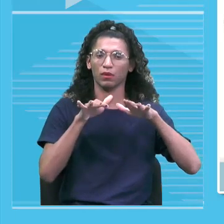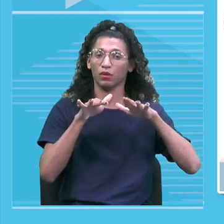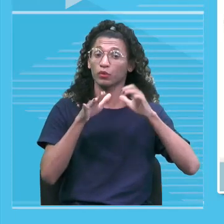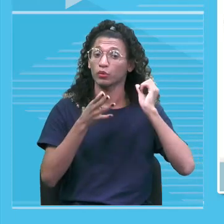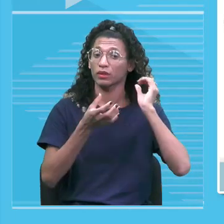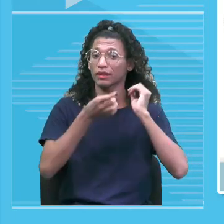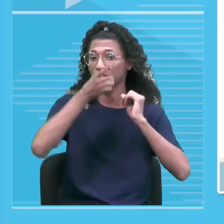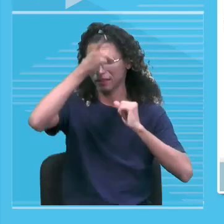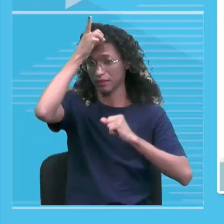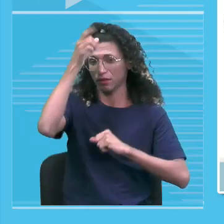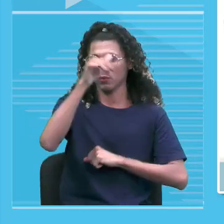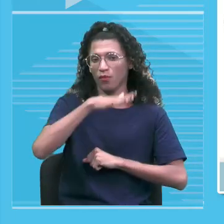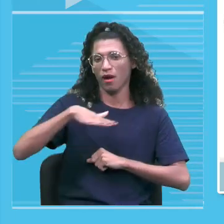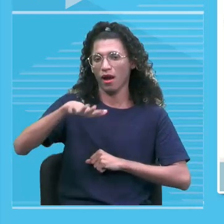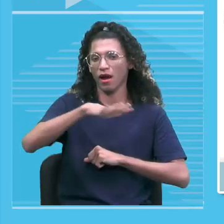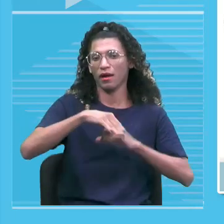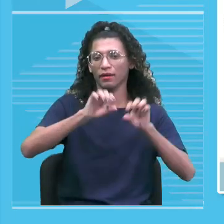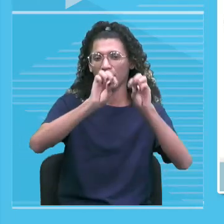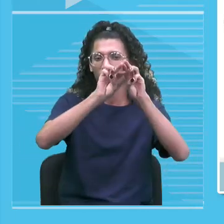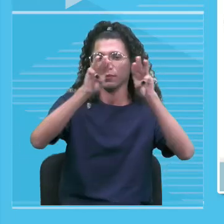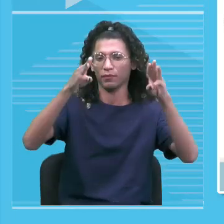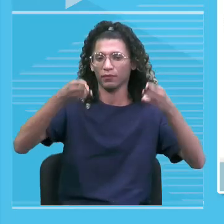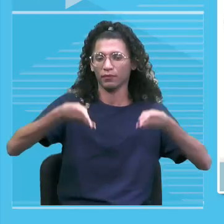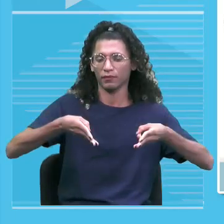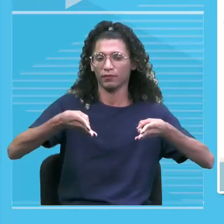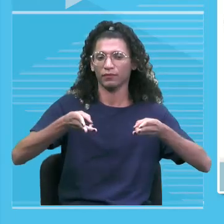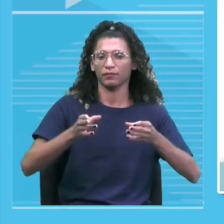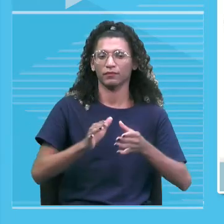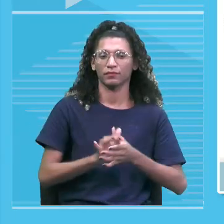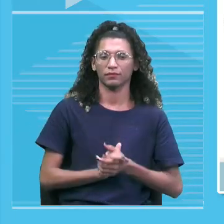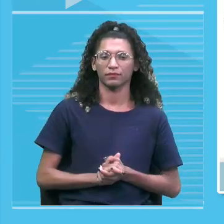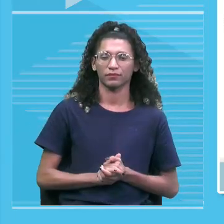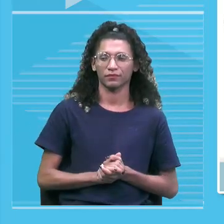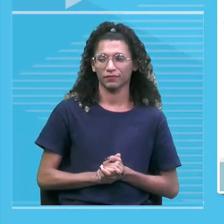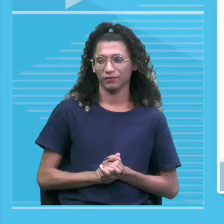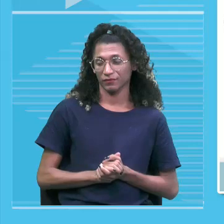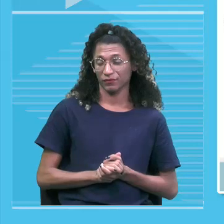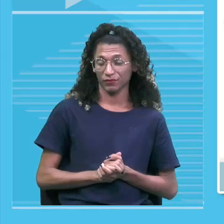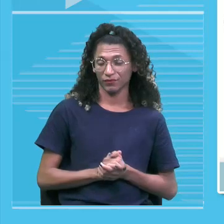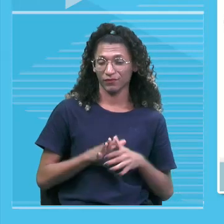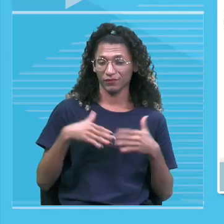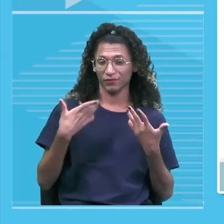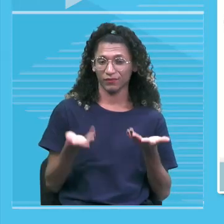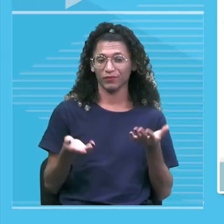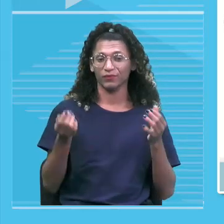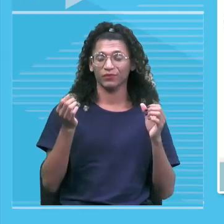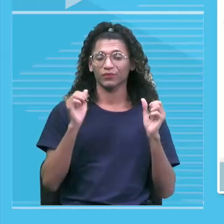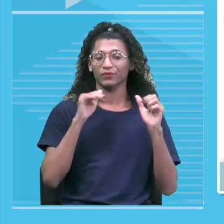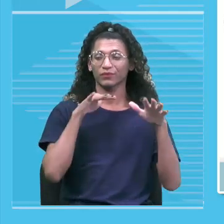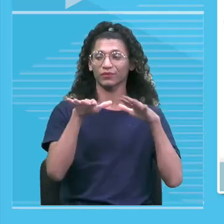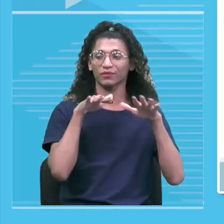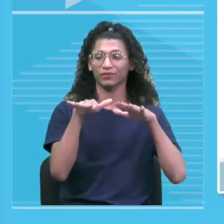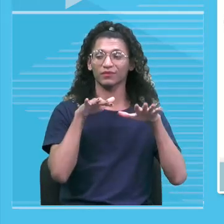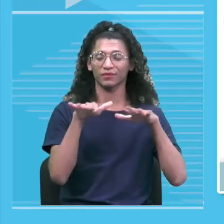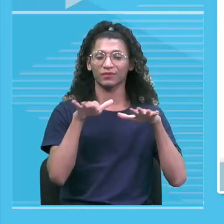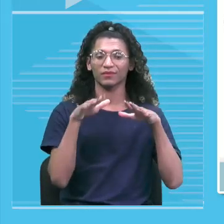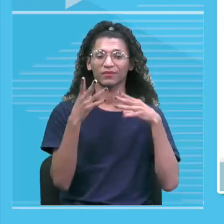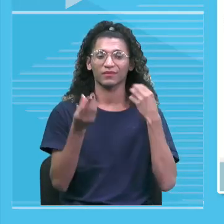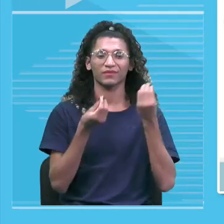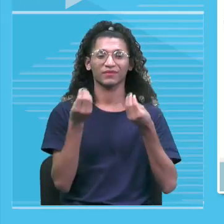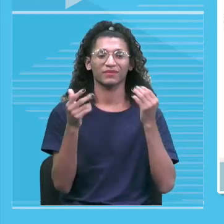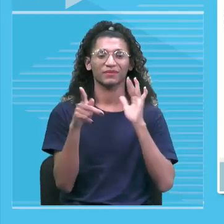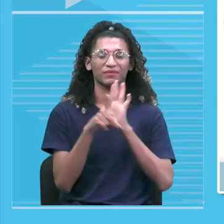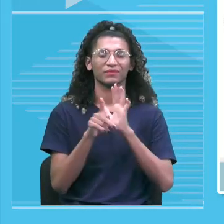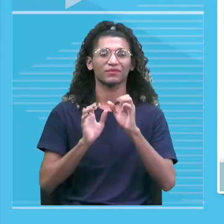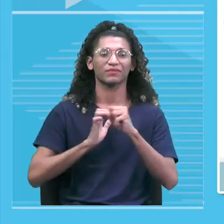magnéticos tá bom então galerinha essas oscilações de